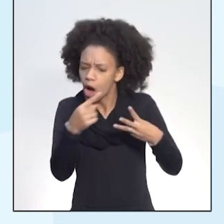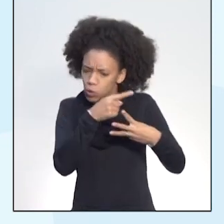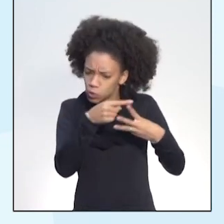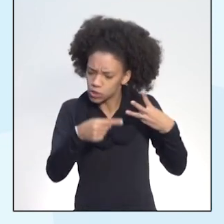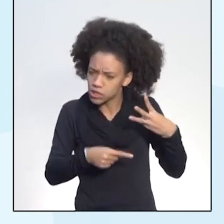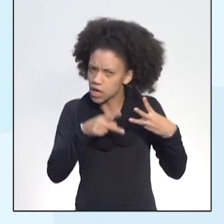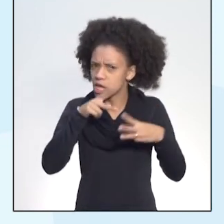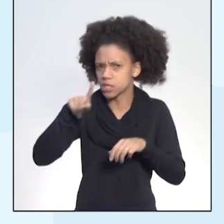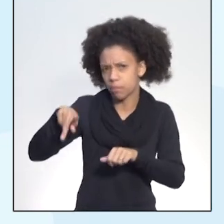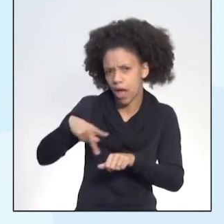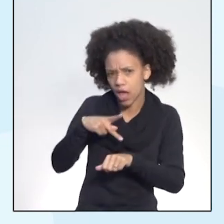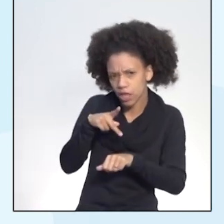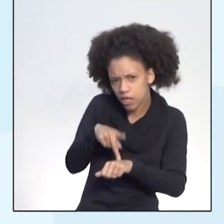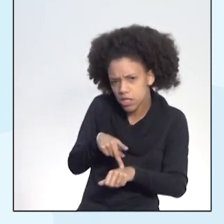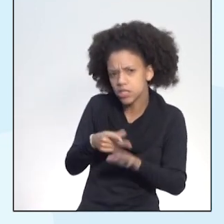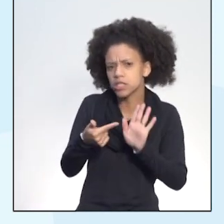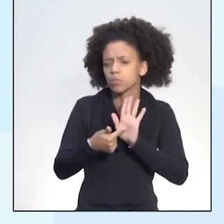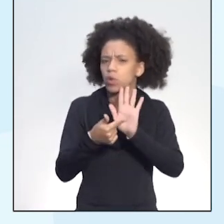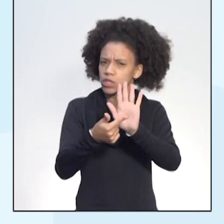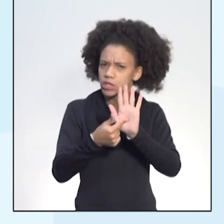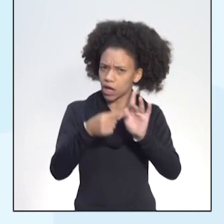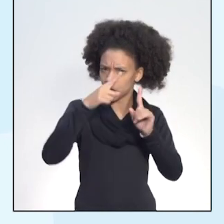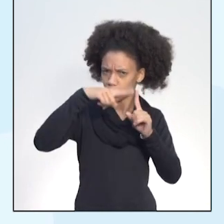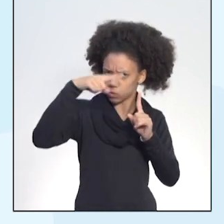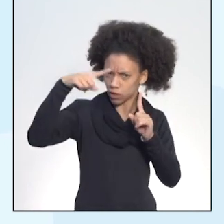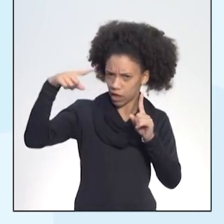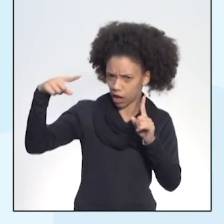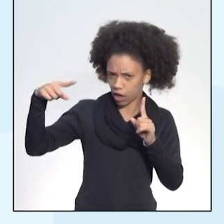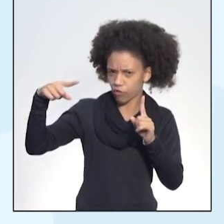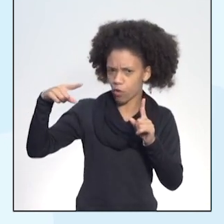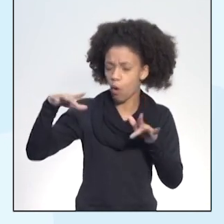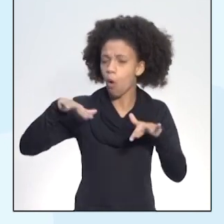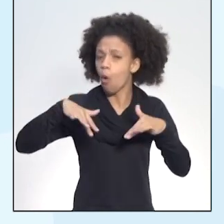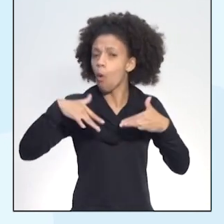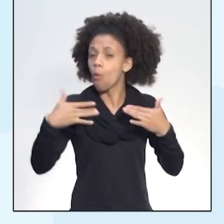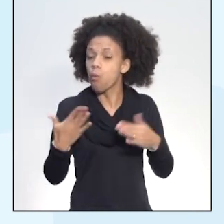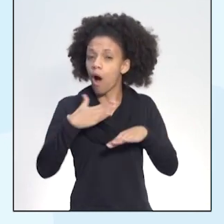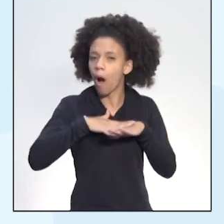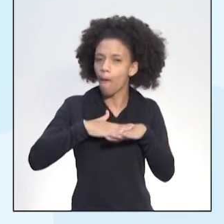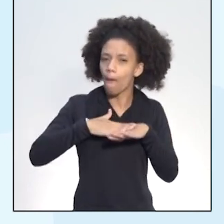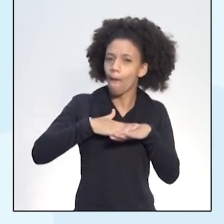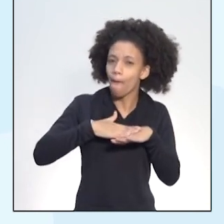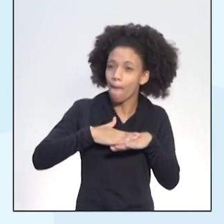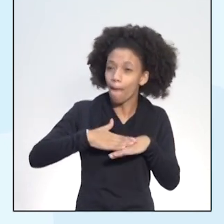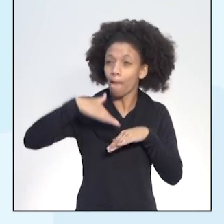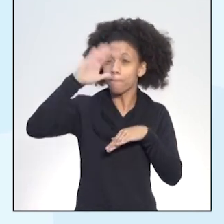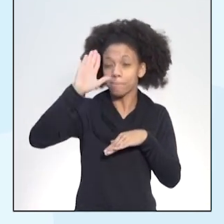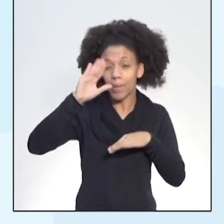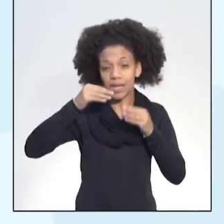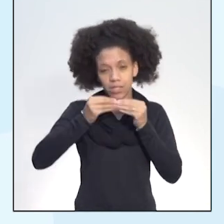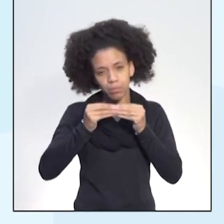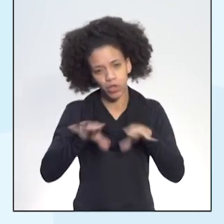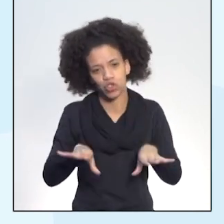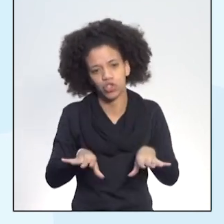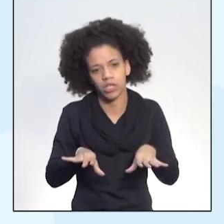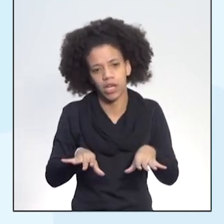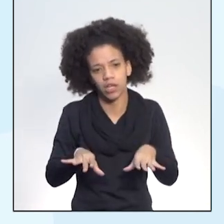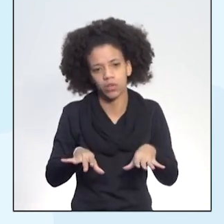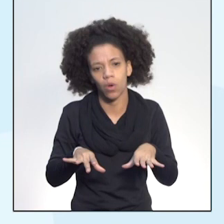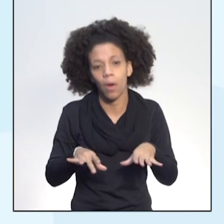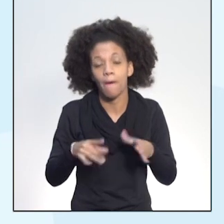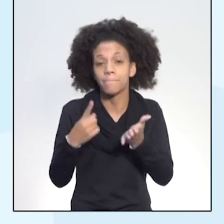3 países apontados no infográfico foi o maior prejudicado pelo Tratado